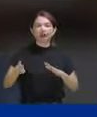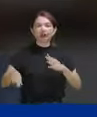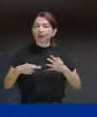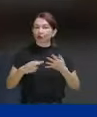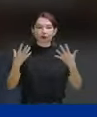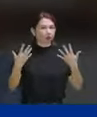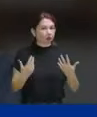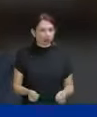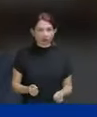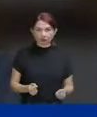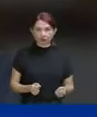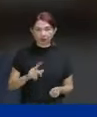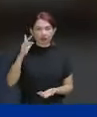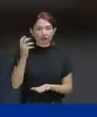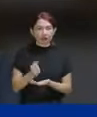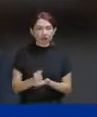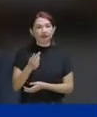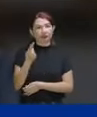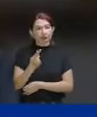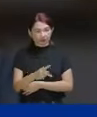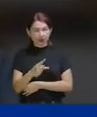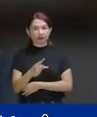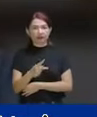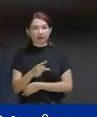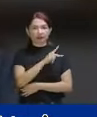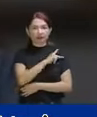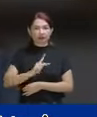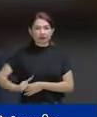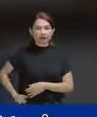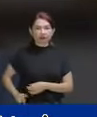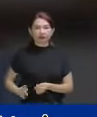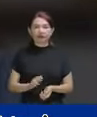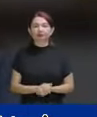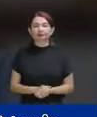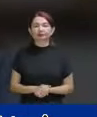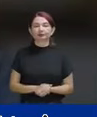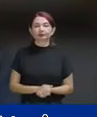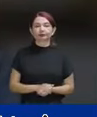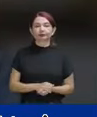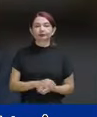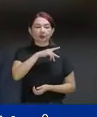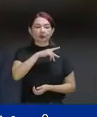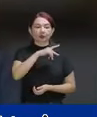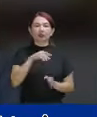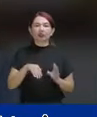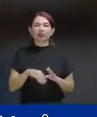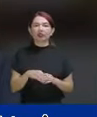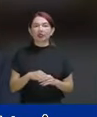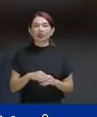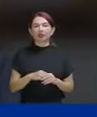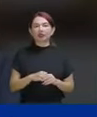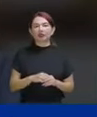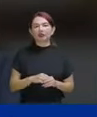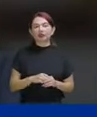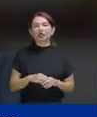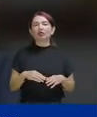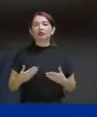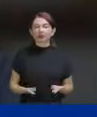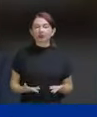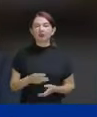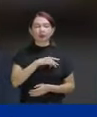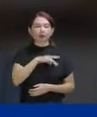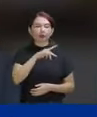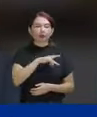inadmitido por decisão do presidente deste colegiado. O Ministério Público Eleitoral interpôs agravo e os autos foram remetidos